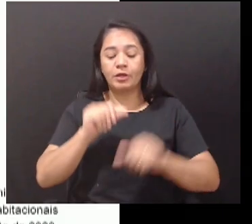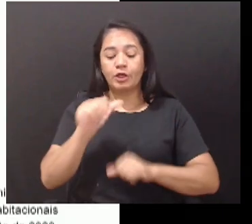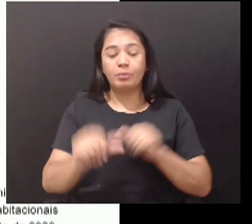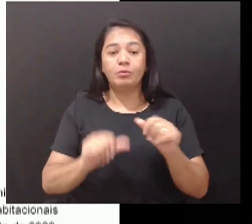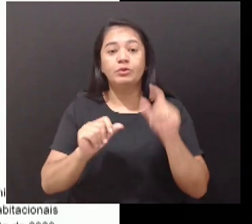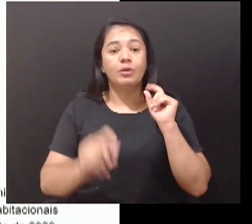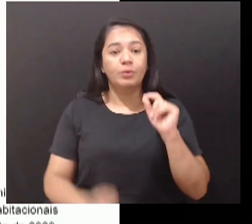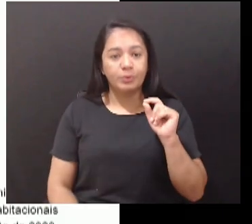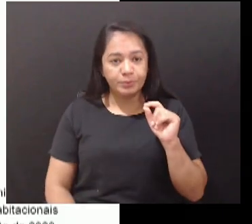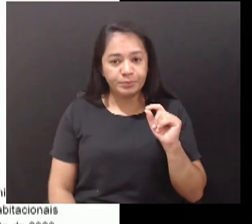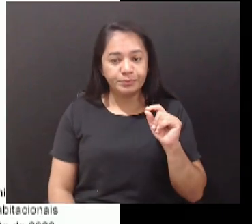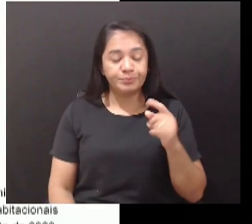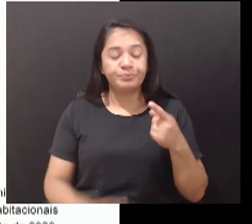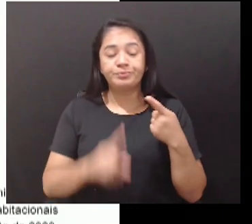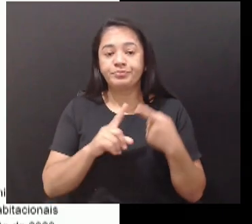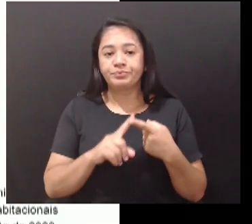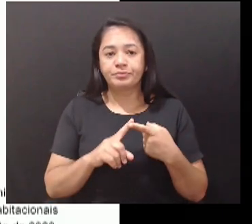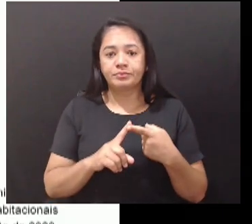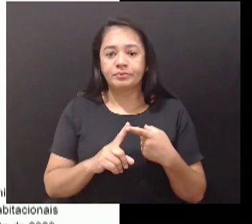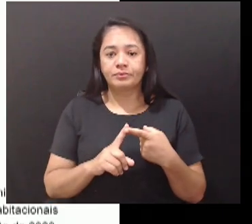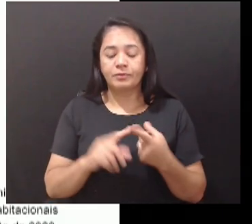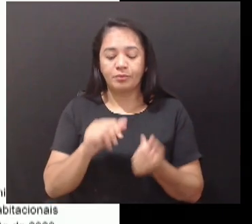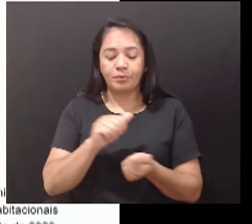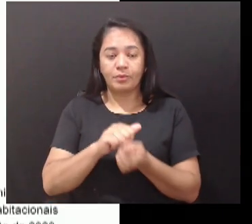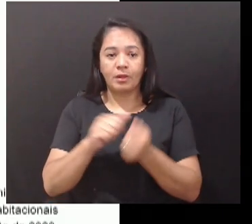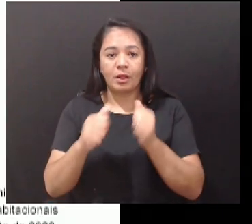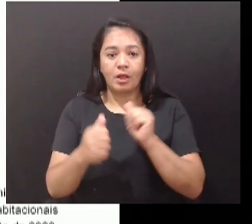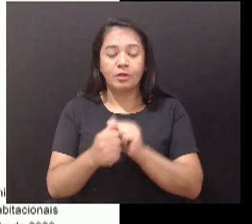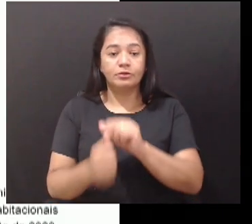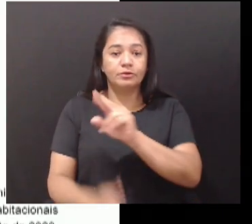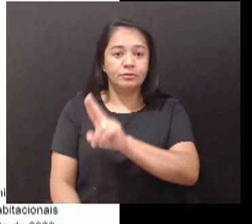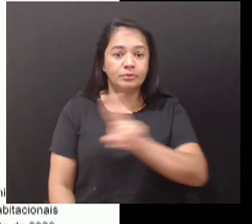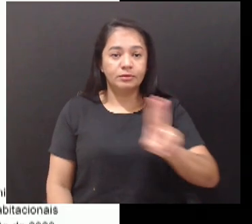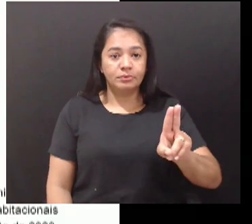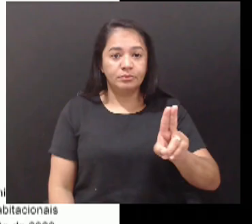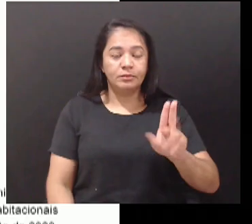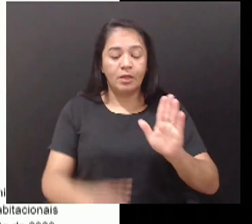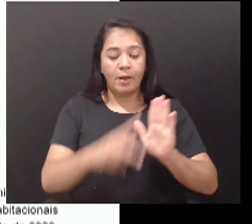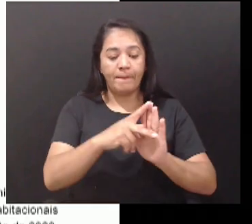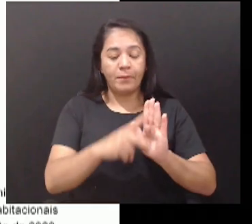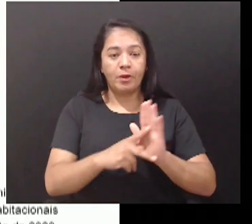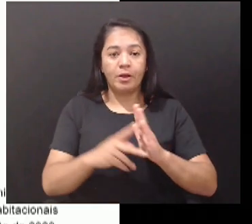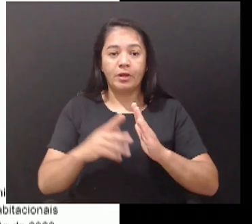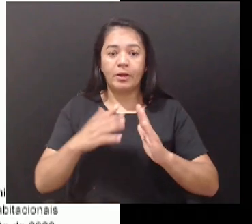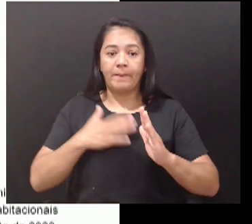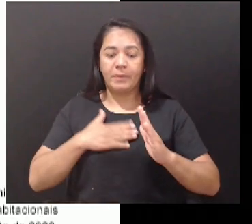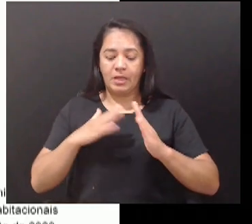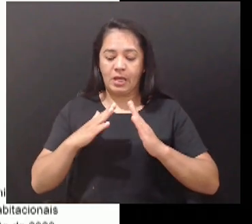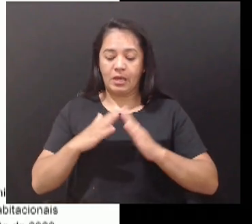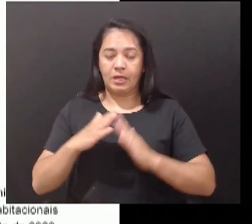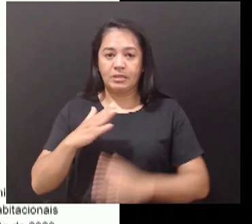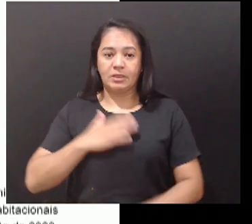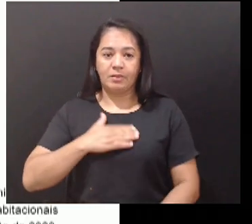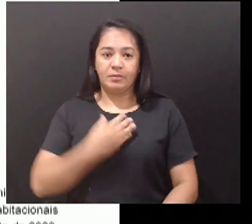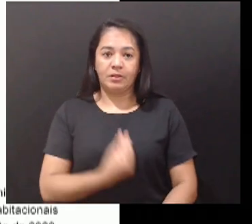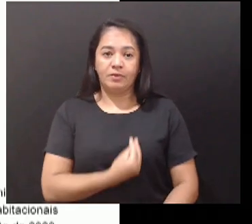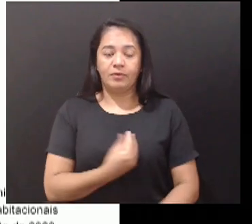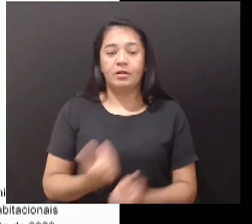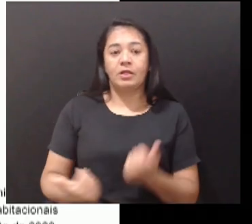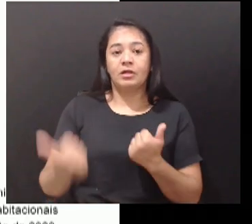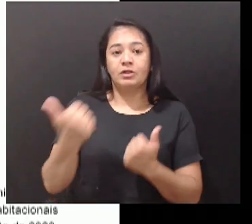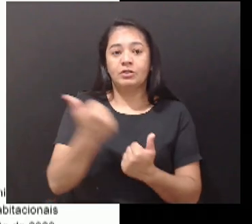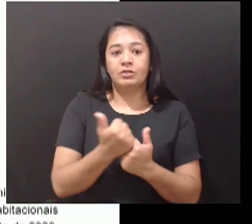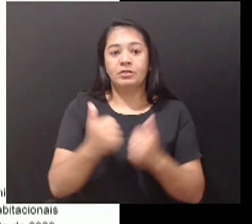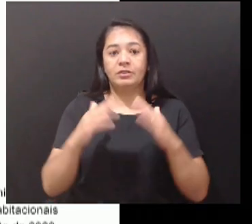Um, que adequa o nome Programa Minha Casa Minha Vida em substituição ao nome Casa Verde